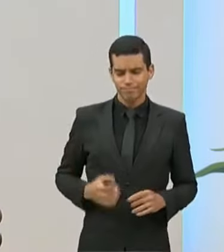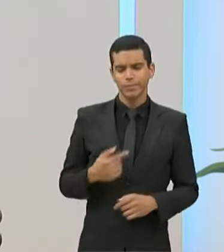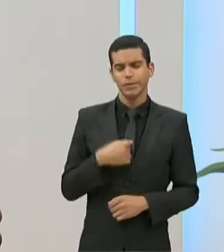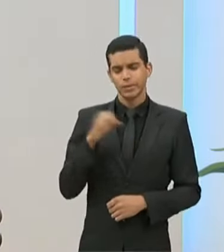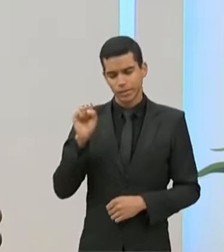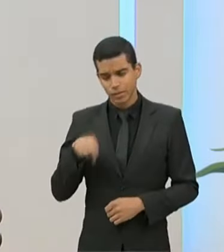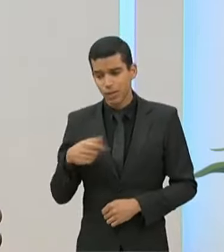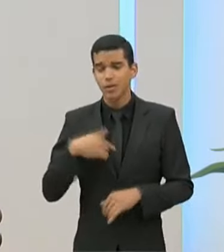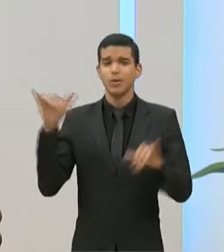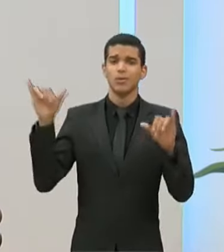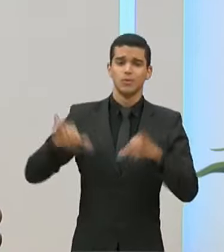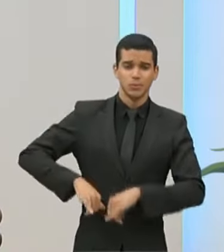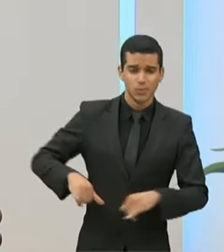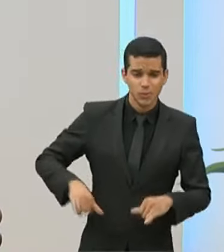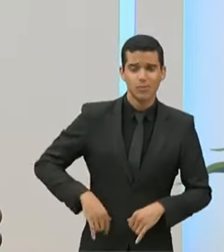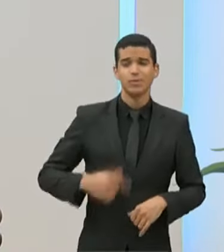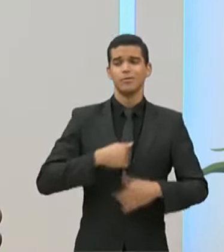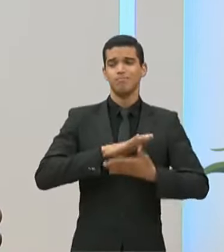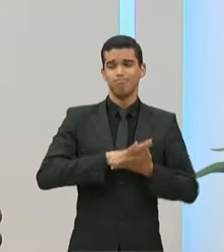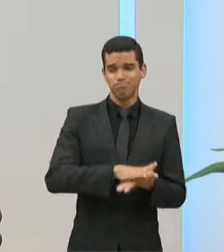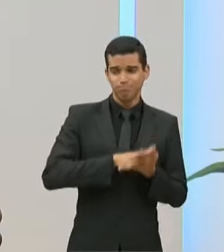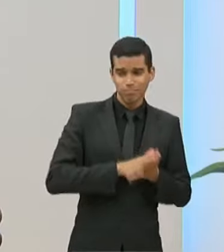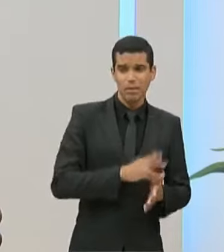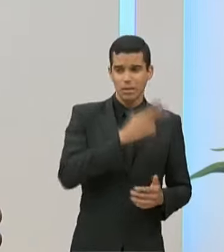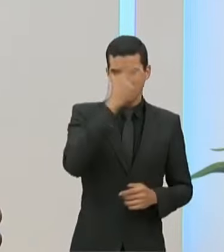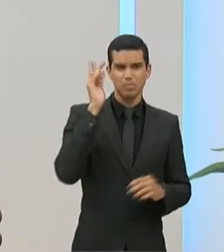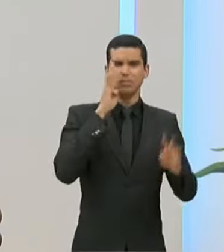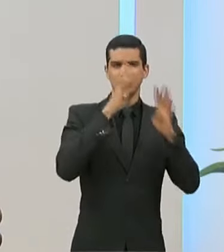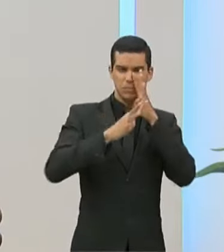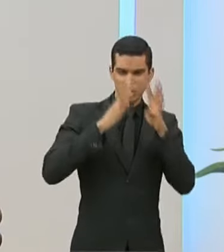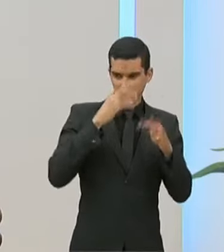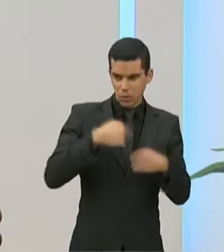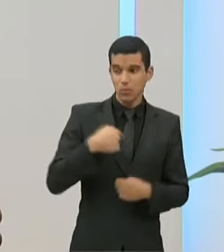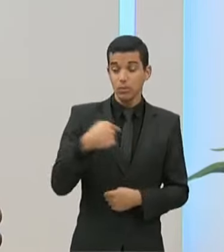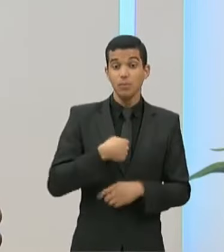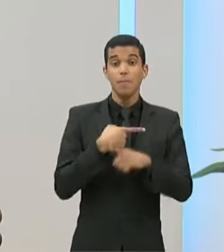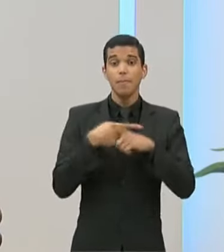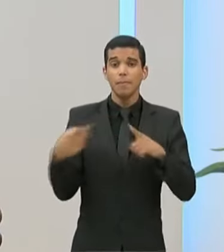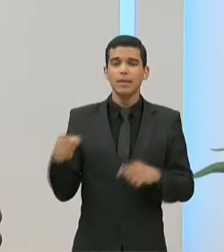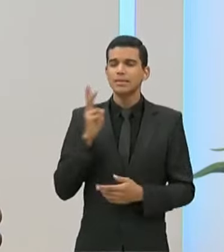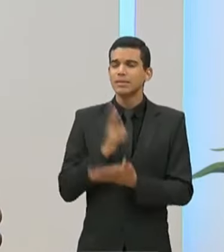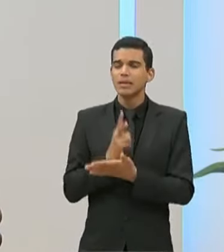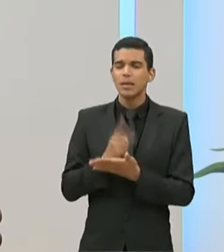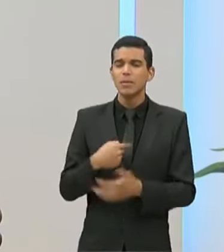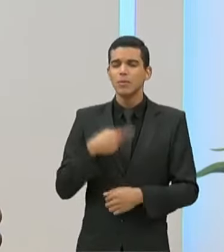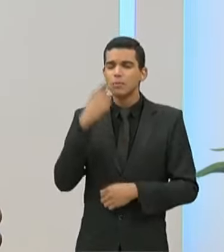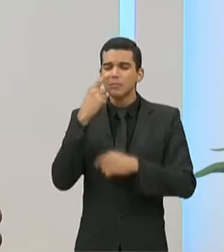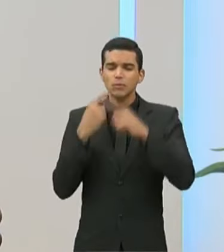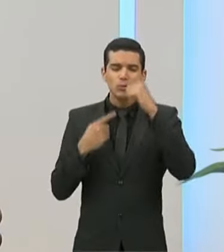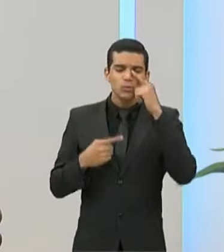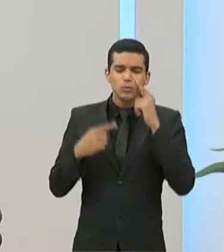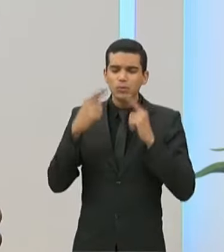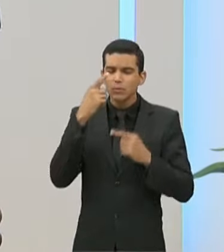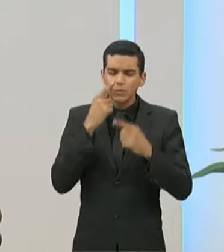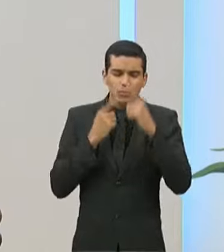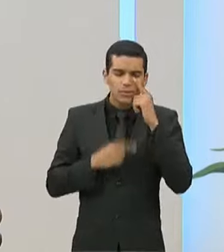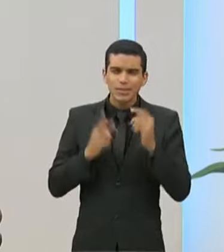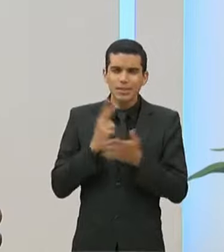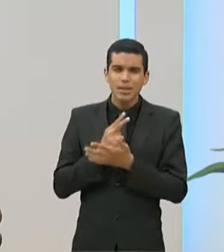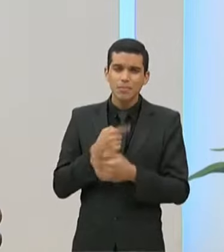eu sofri, eu fui caluniado, mas em cada lágrima derramada, em cada